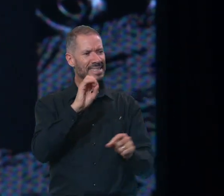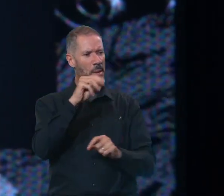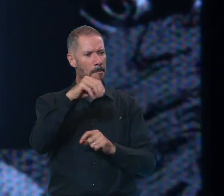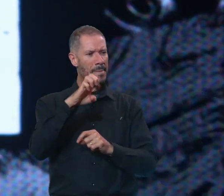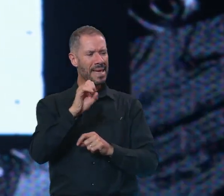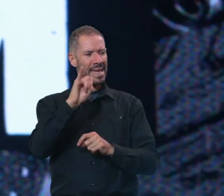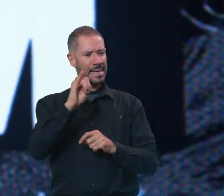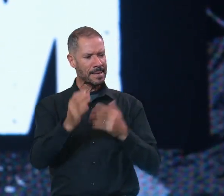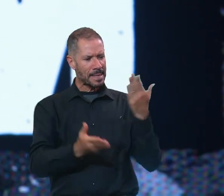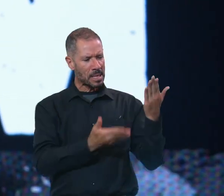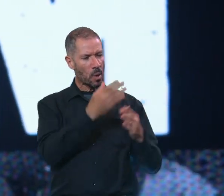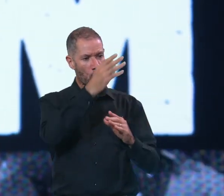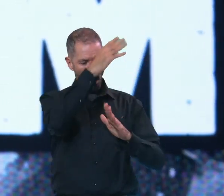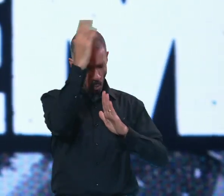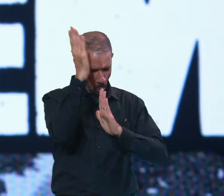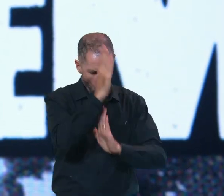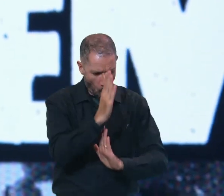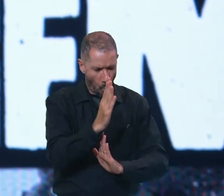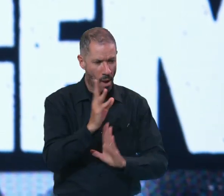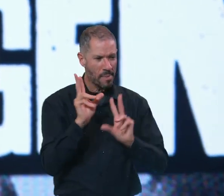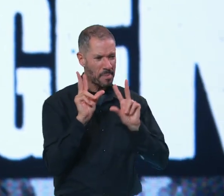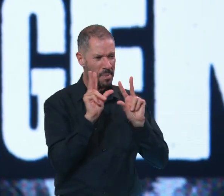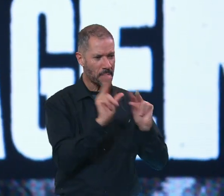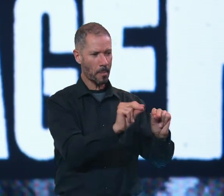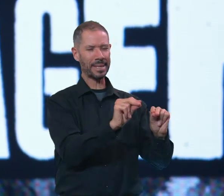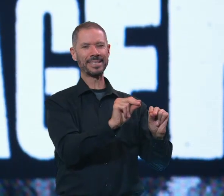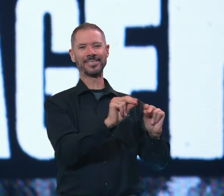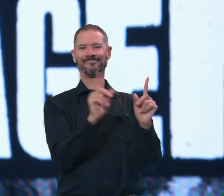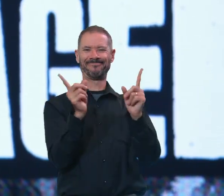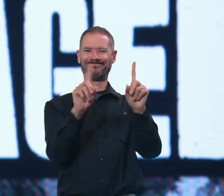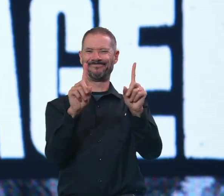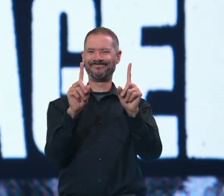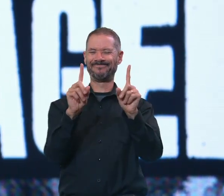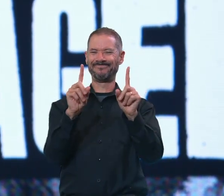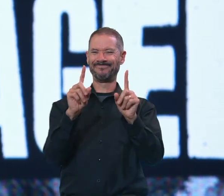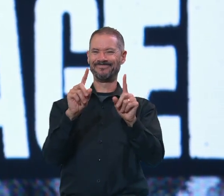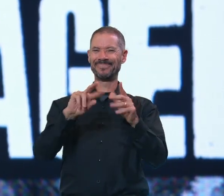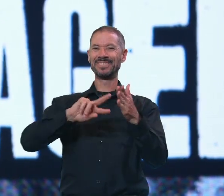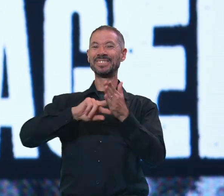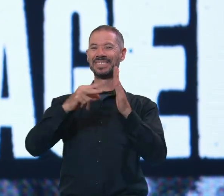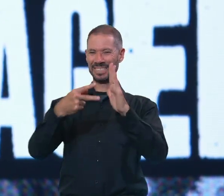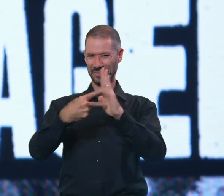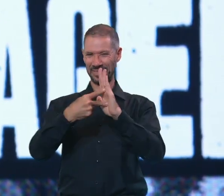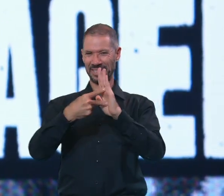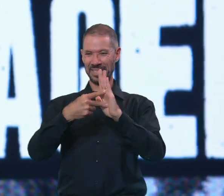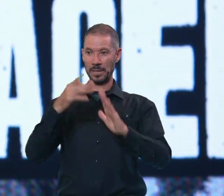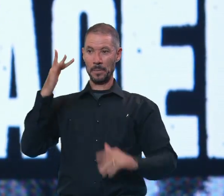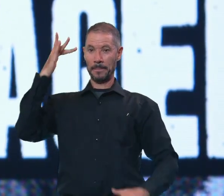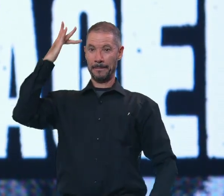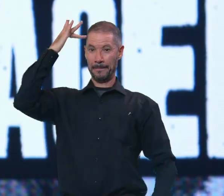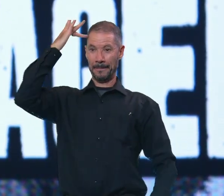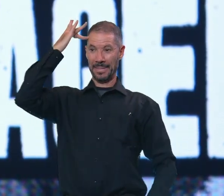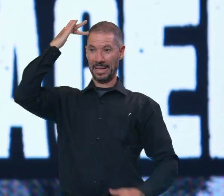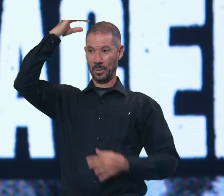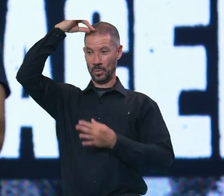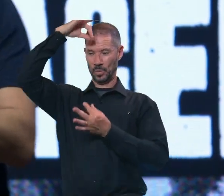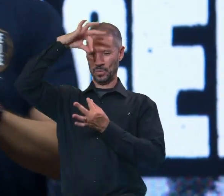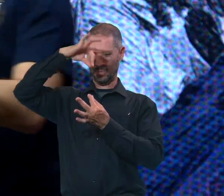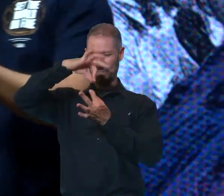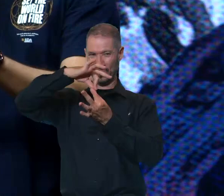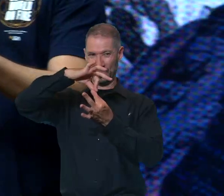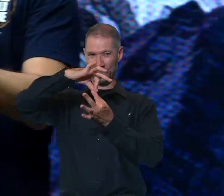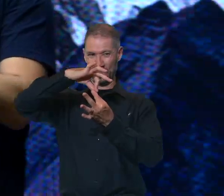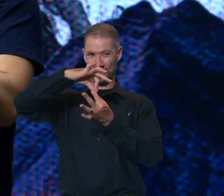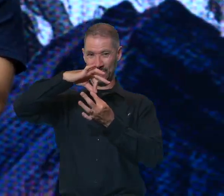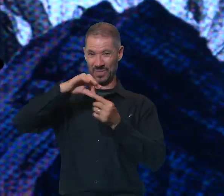promove, honra alguém que não merecia receber honra. Isso é maturidade espiritual.